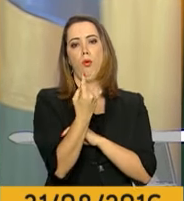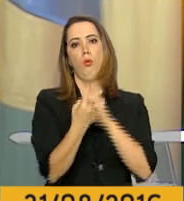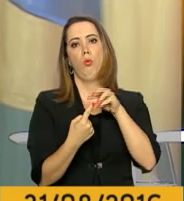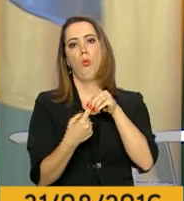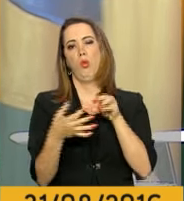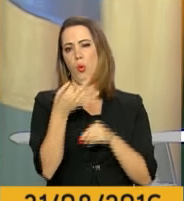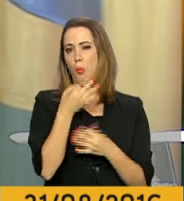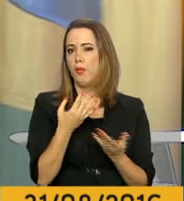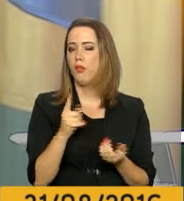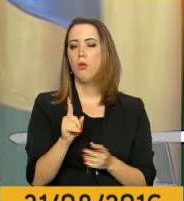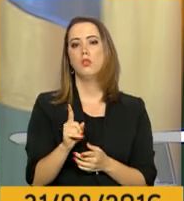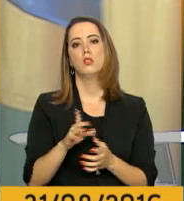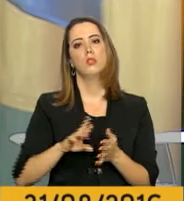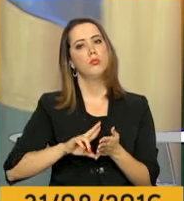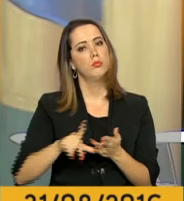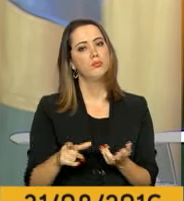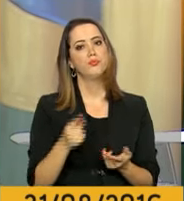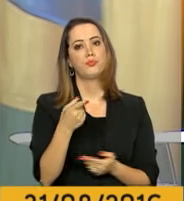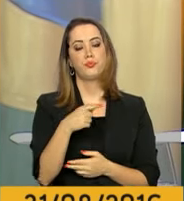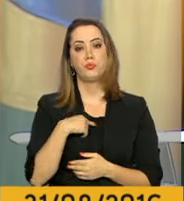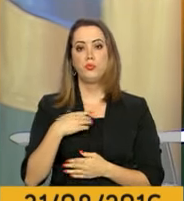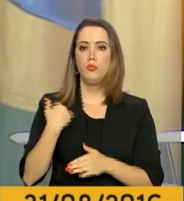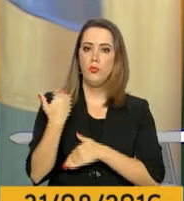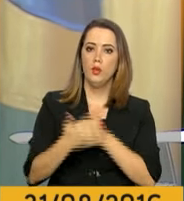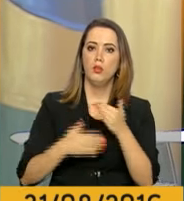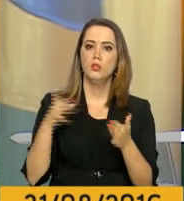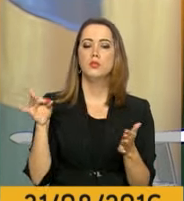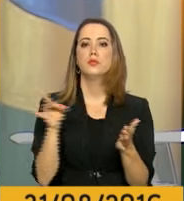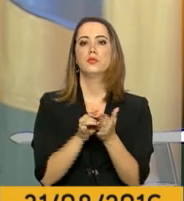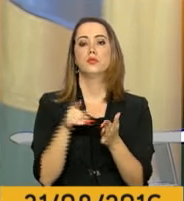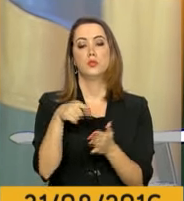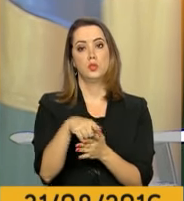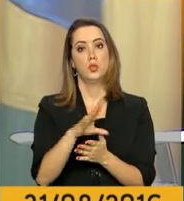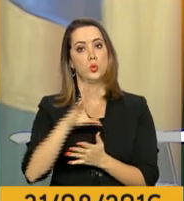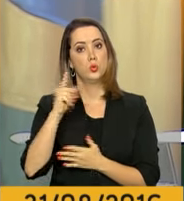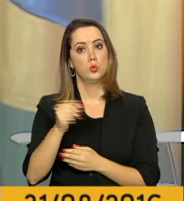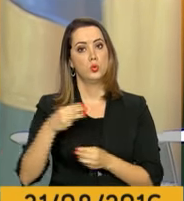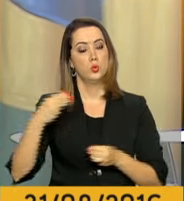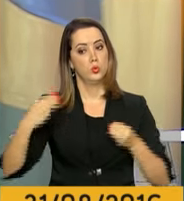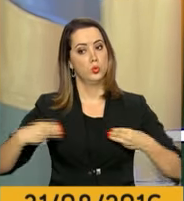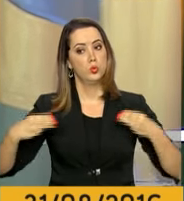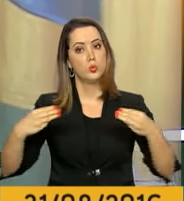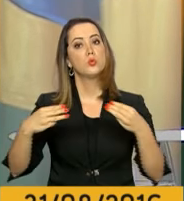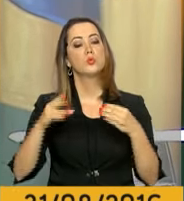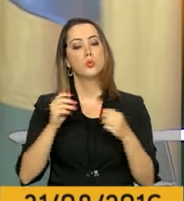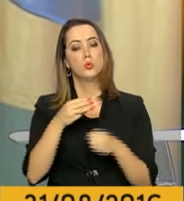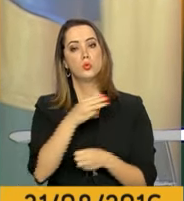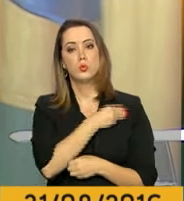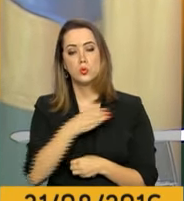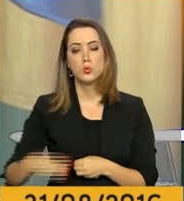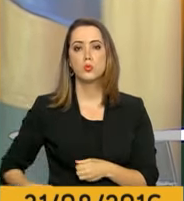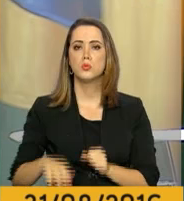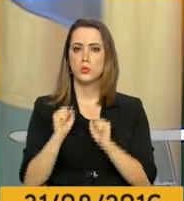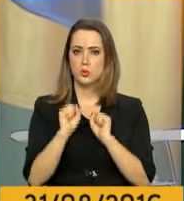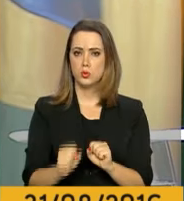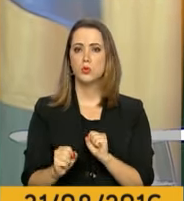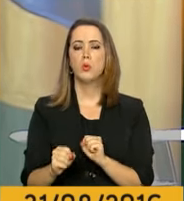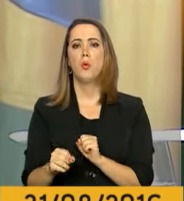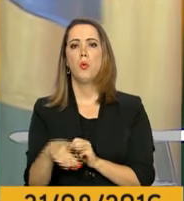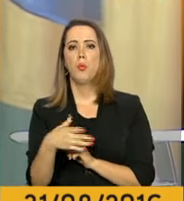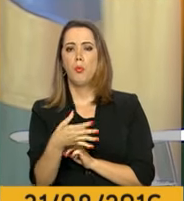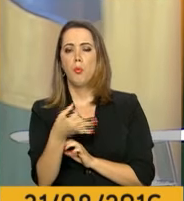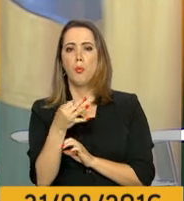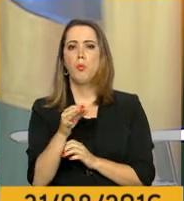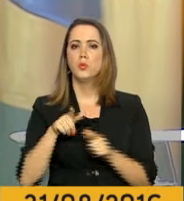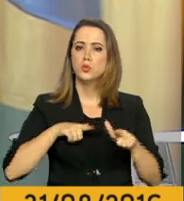Tanto isto é verdade que ao longo desse período todos os ministros iam agindo por conta própria, mas despachavam comigo, ou em